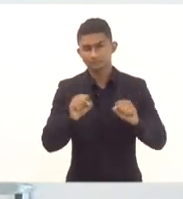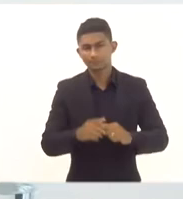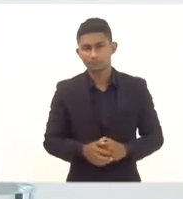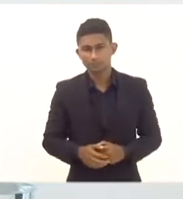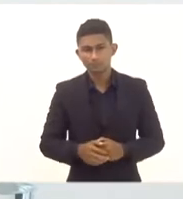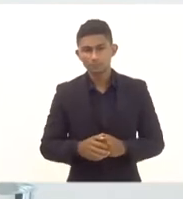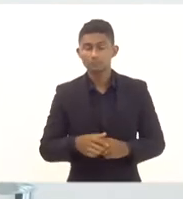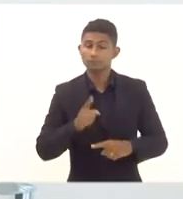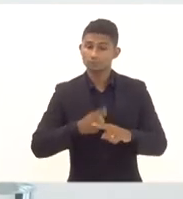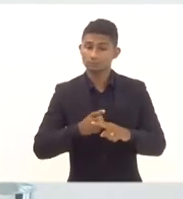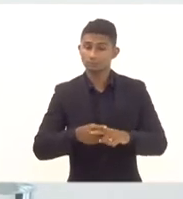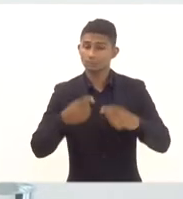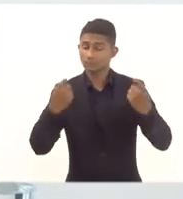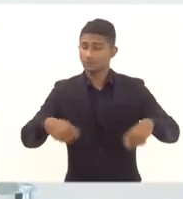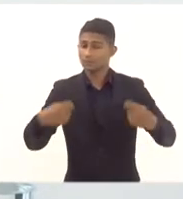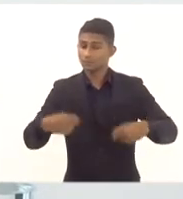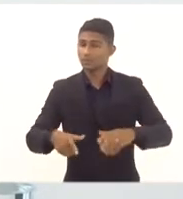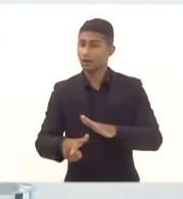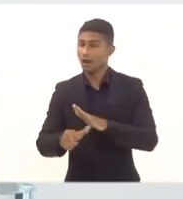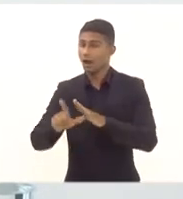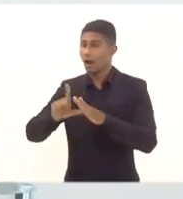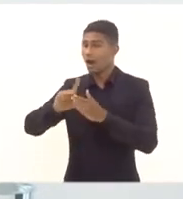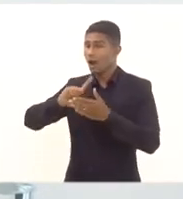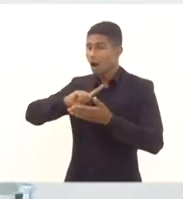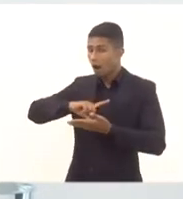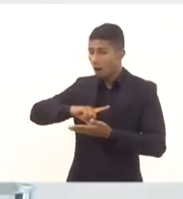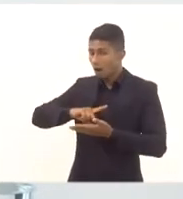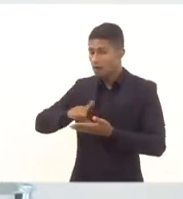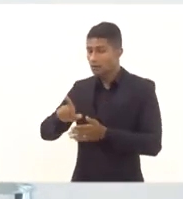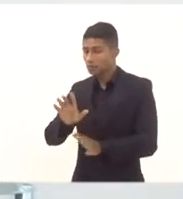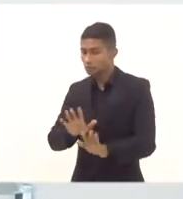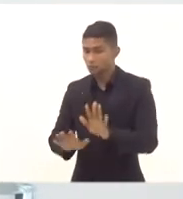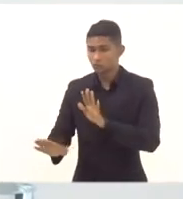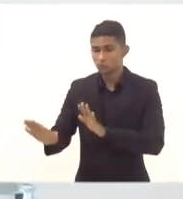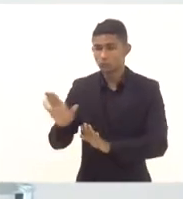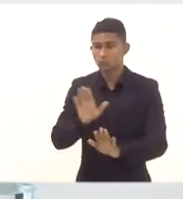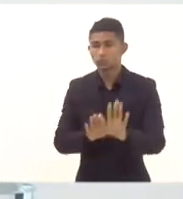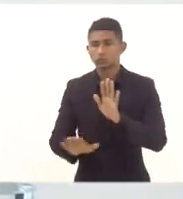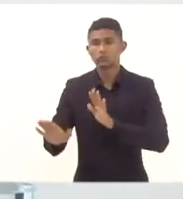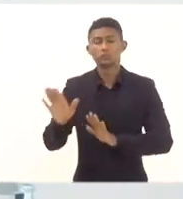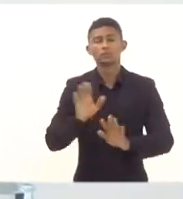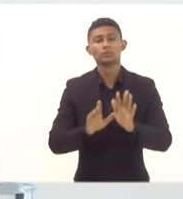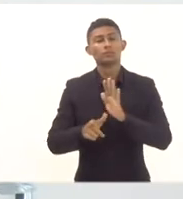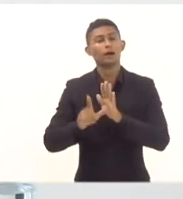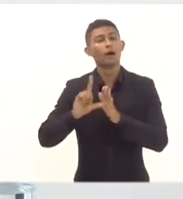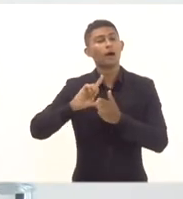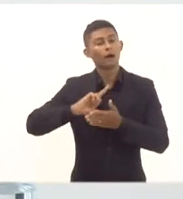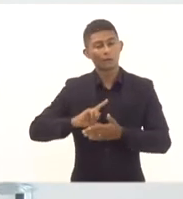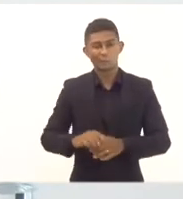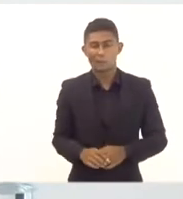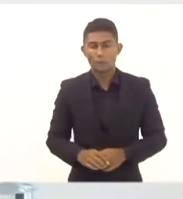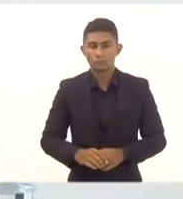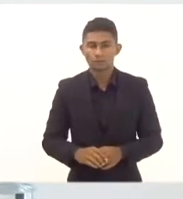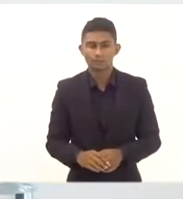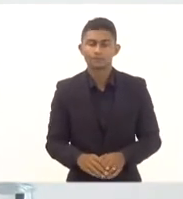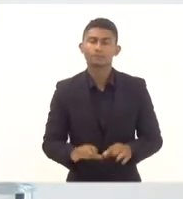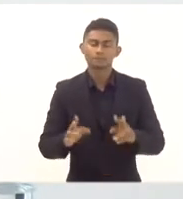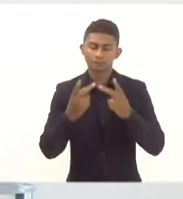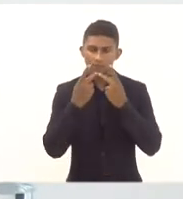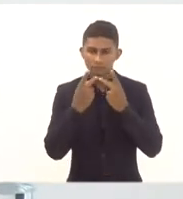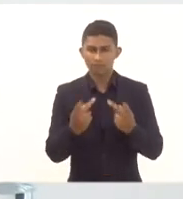prevenção né Então aí já é outra pasta mas enfim já para saldar esse